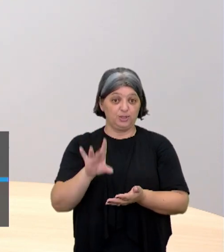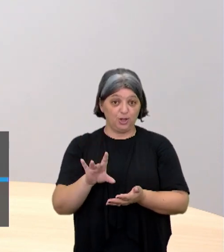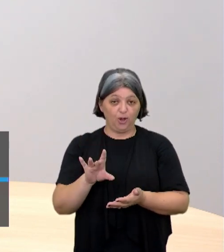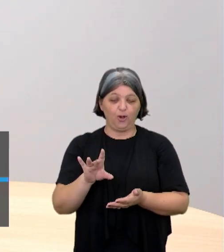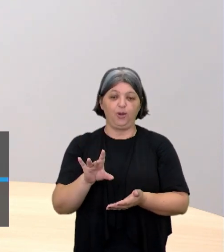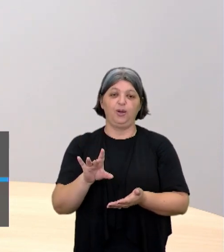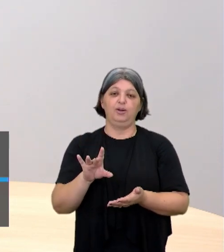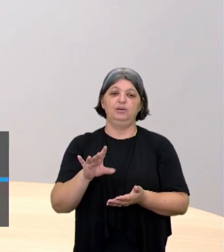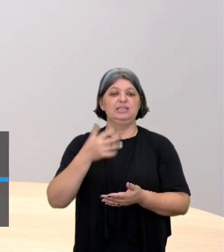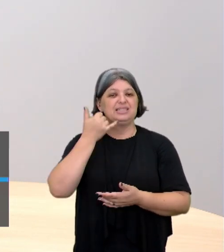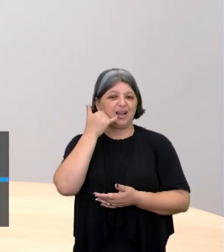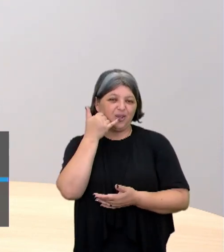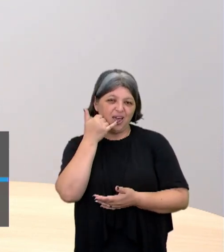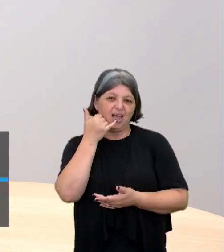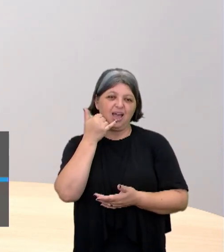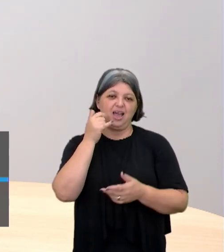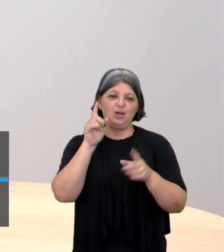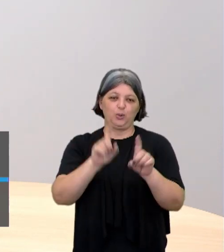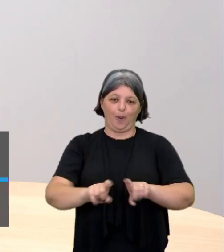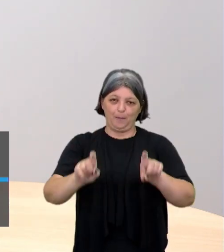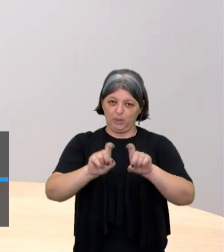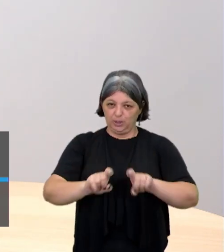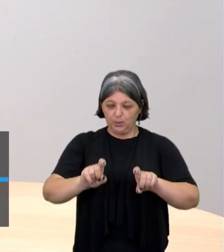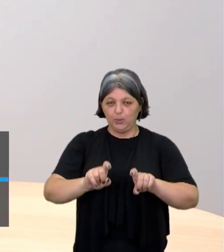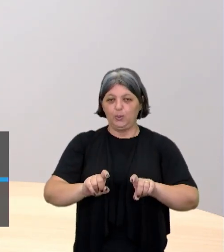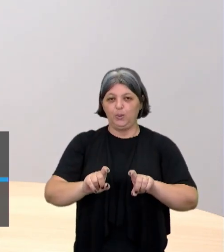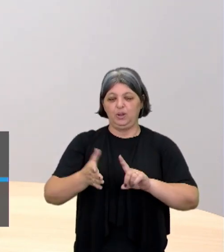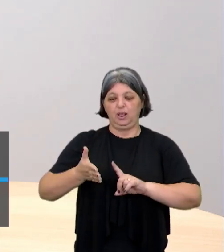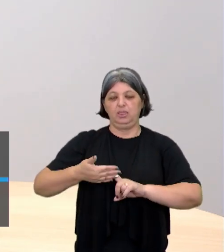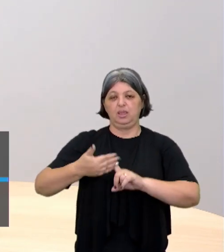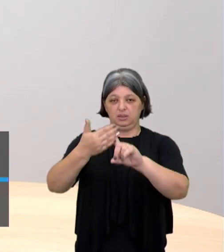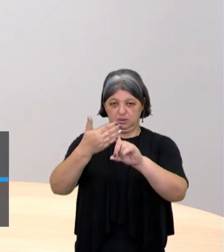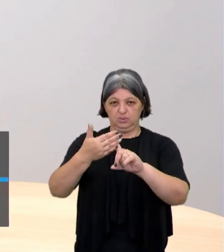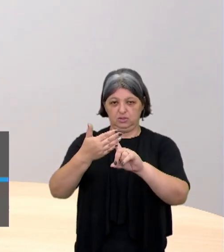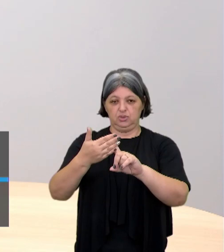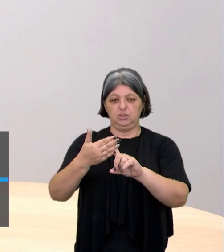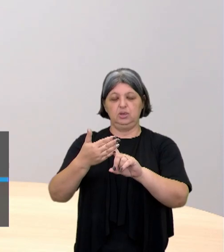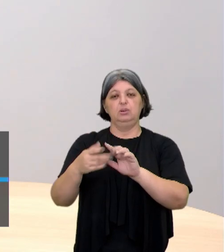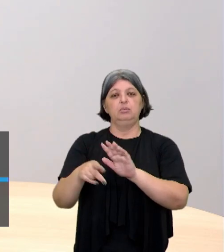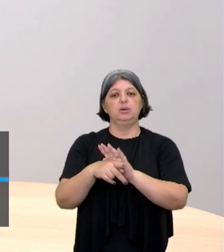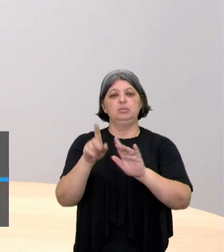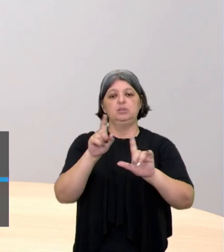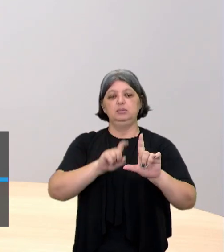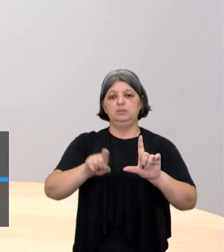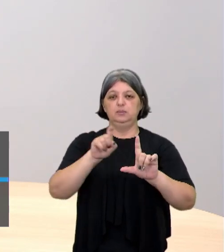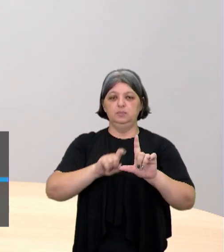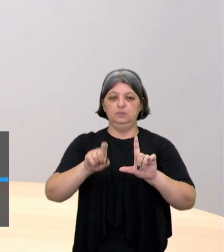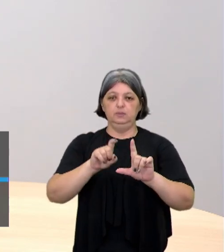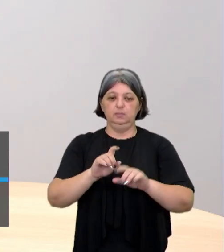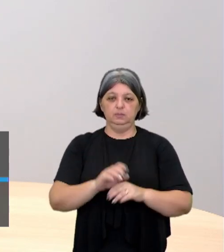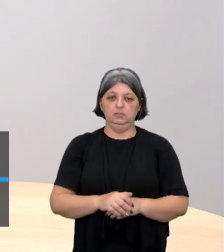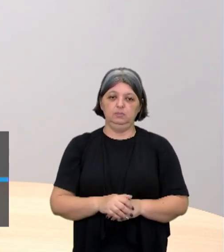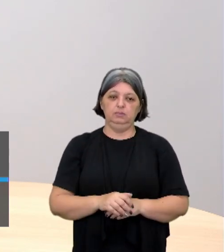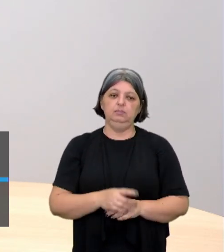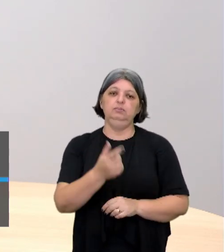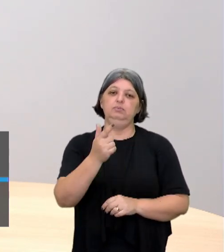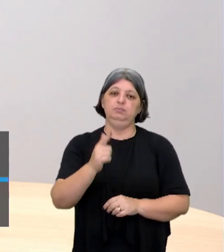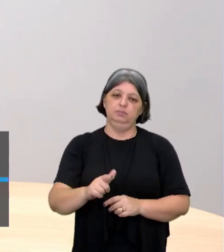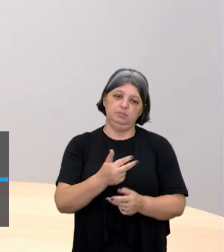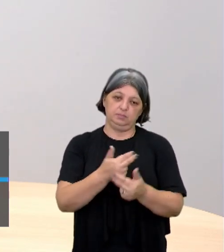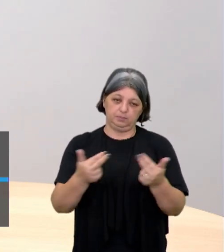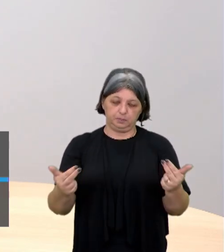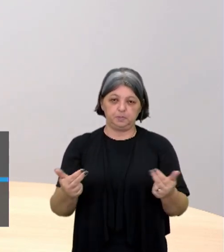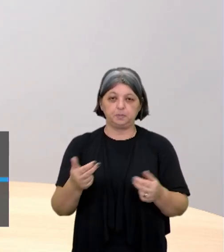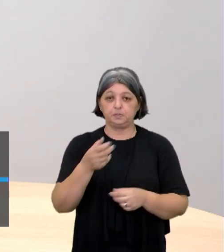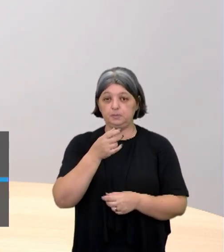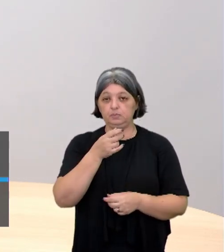de celular, computador, né, tecnologias digitais, mas a gente está falando também de outros suportes, né, como